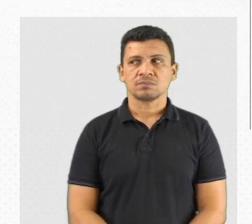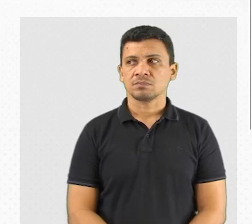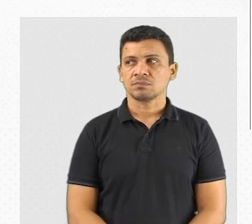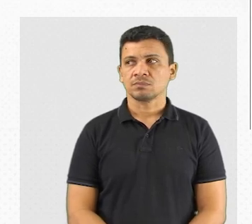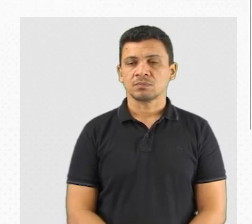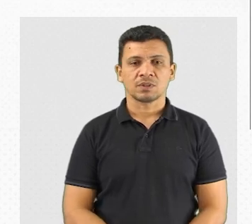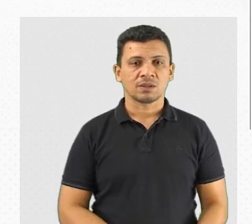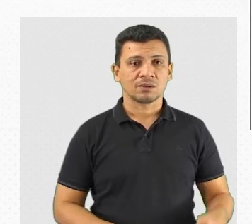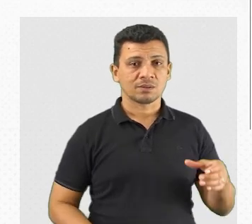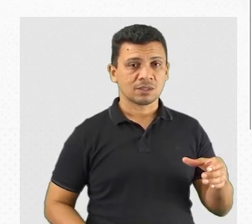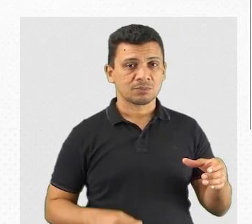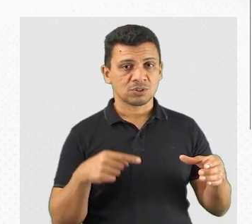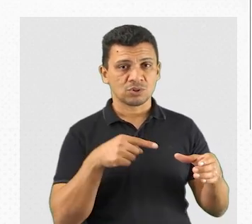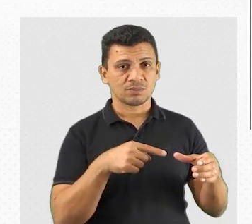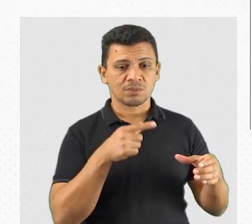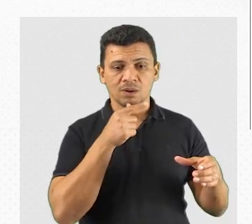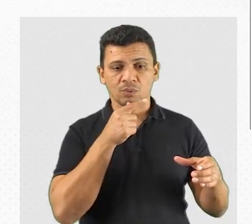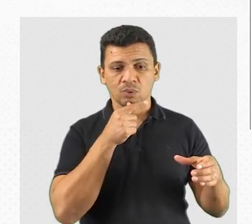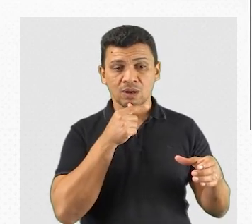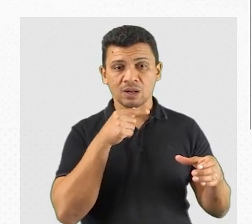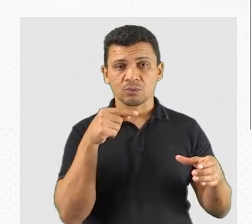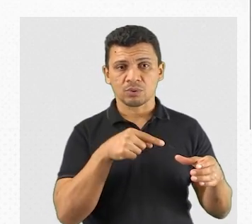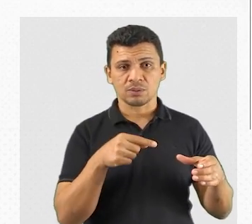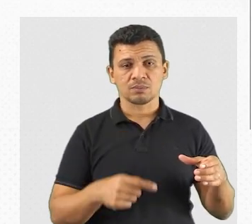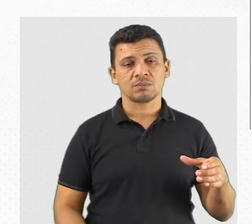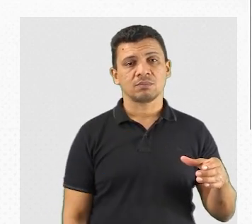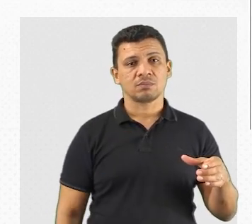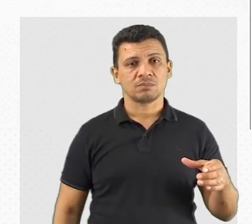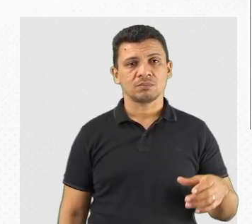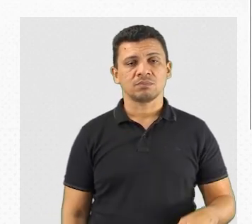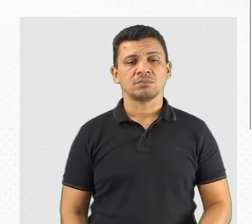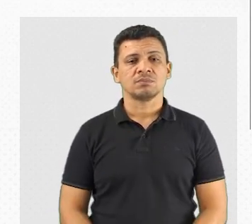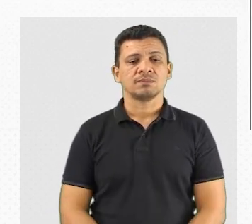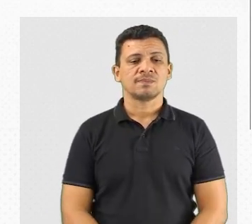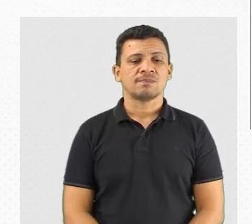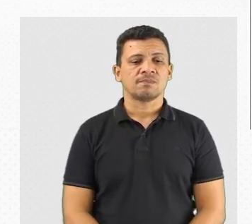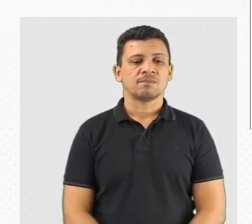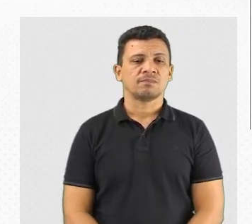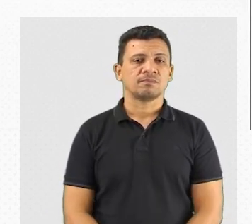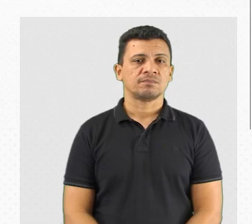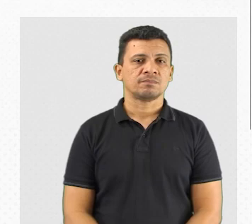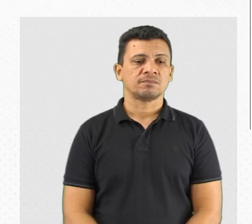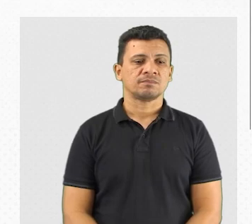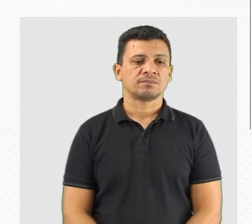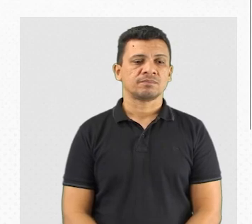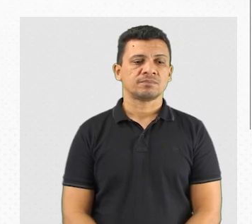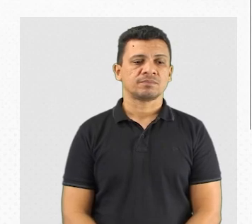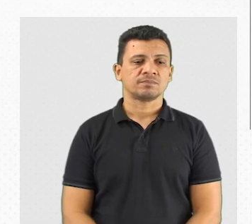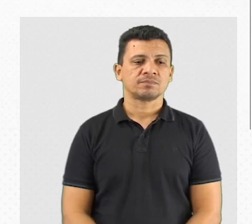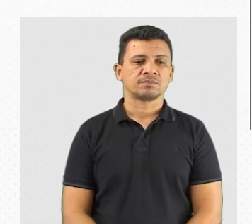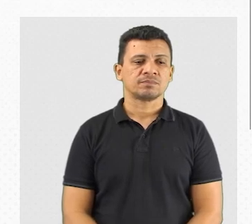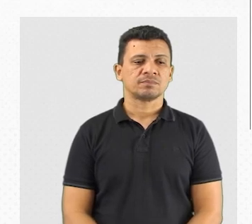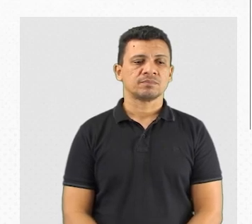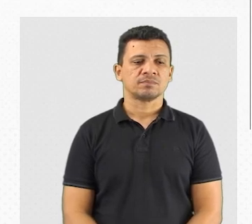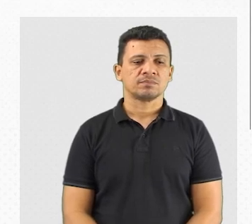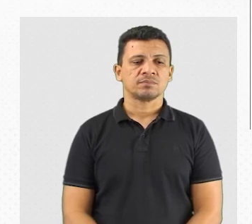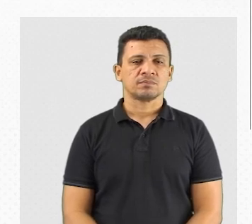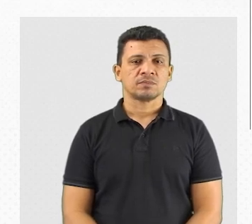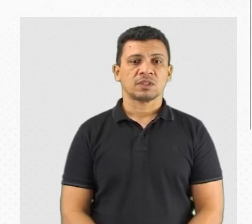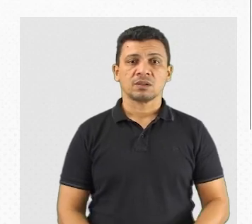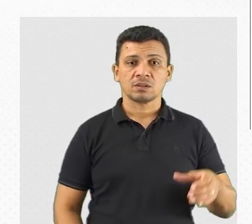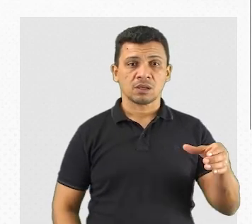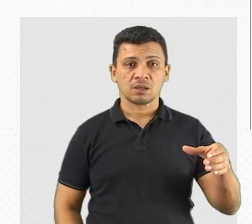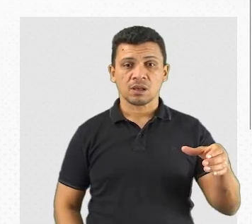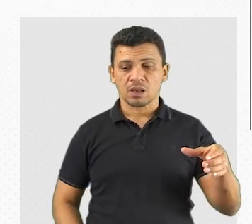com água. Água. e eu estou ao nível do